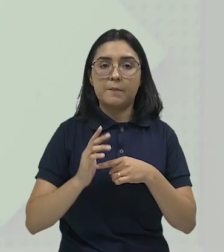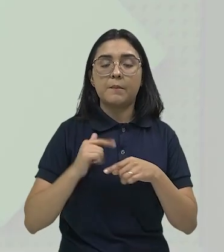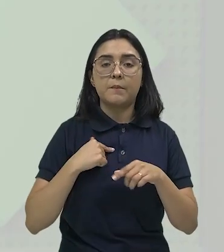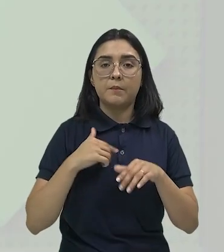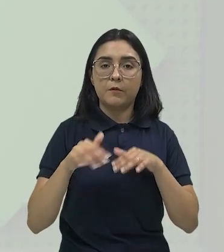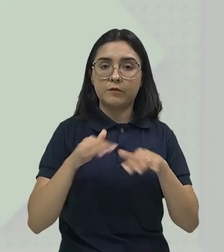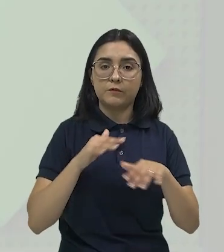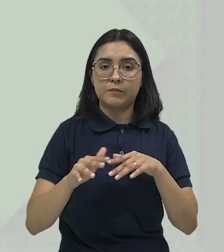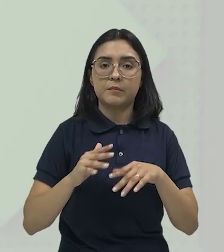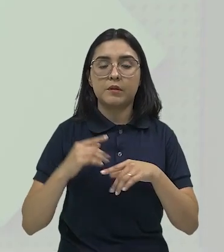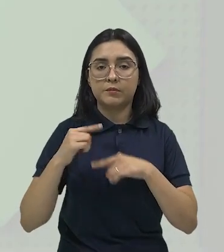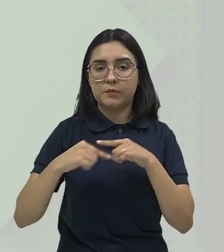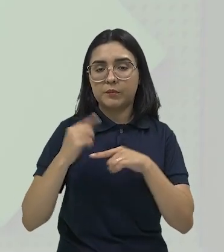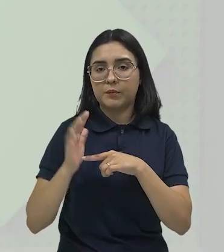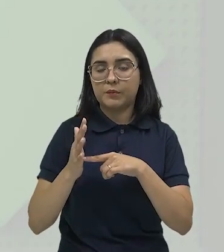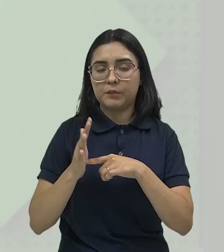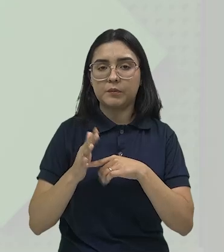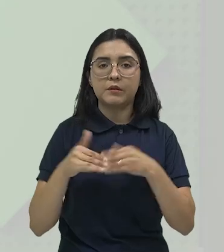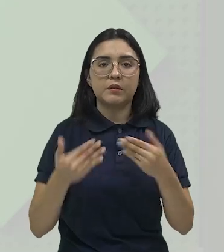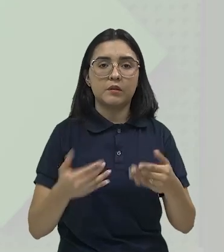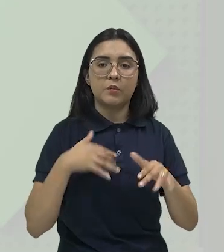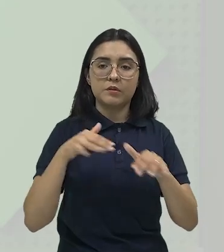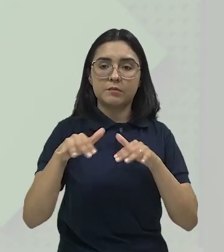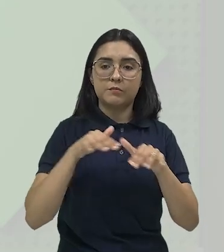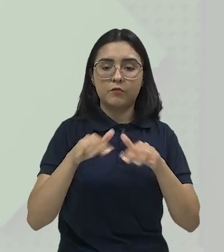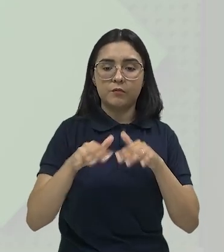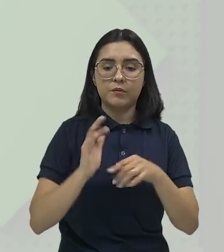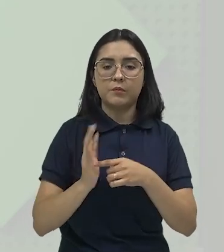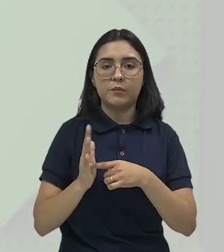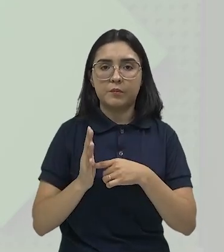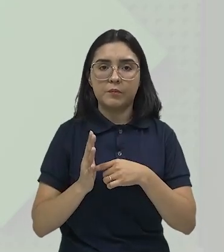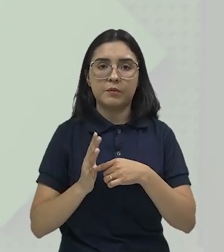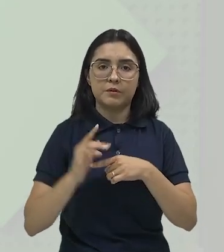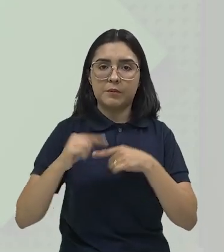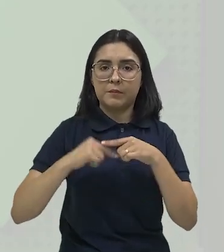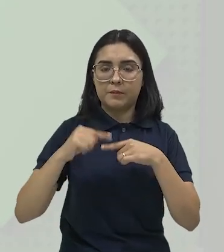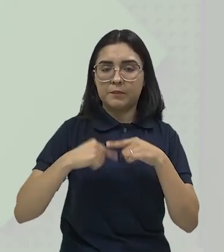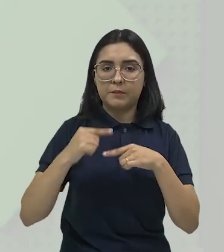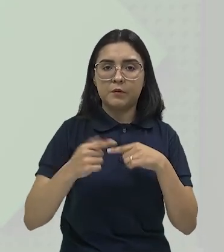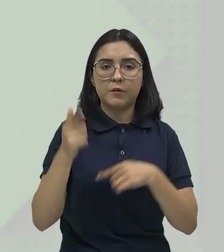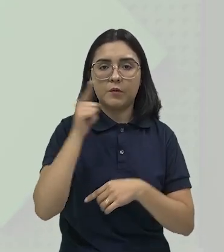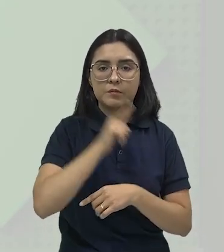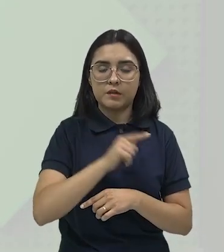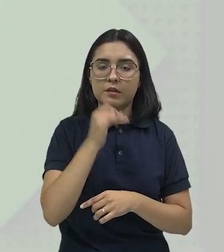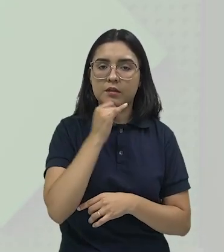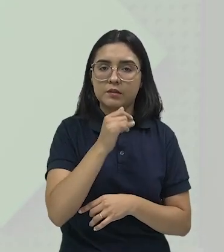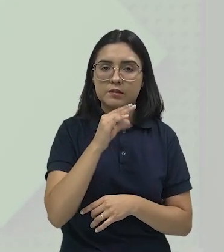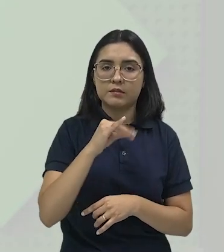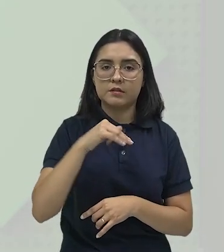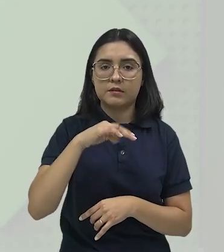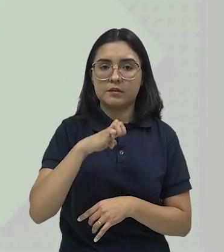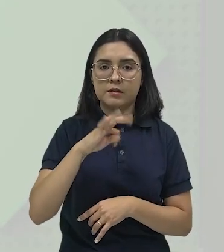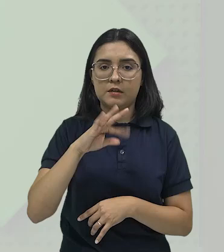mais uma vez, com esse movimento dessas turbinas, nós temos aí a energia cinética